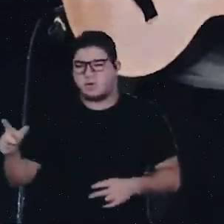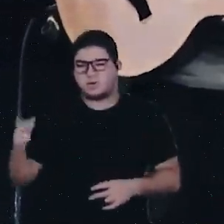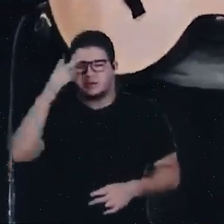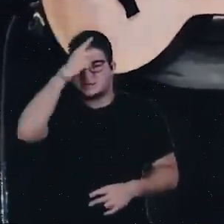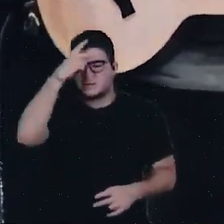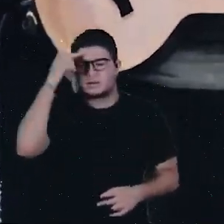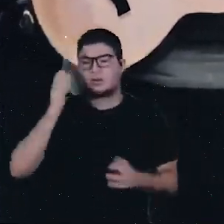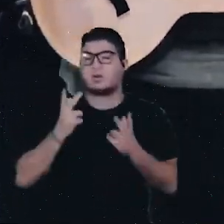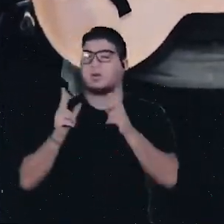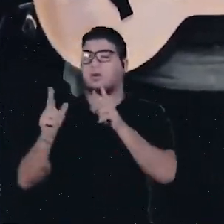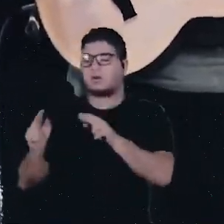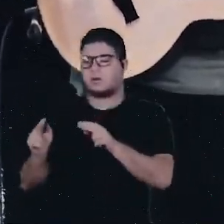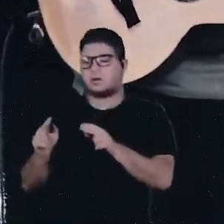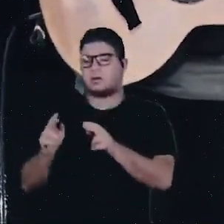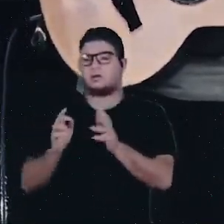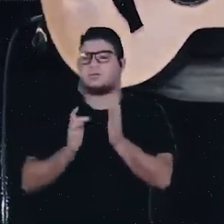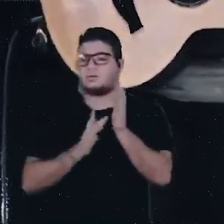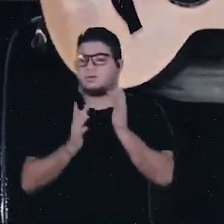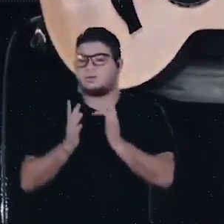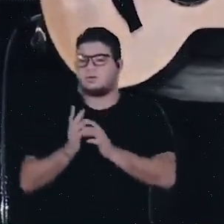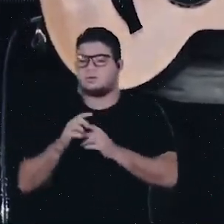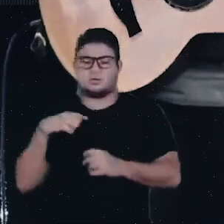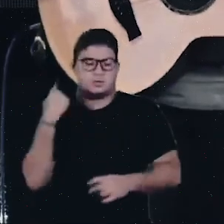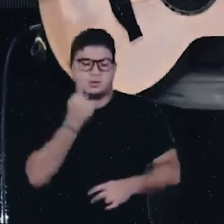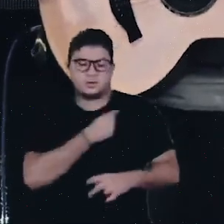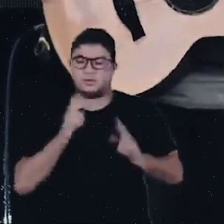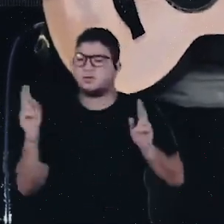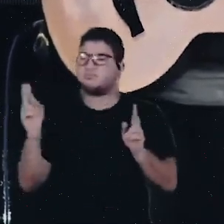Jesus nos valoriza.